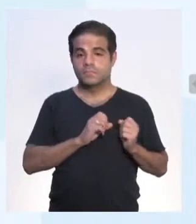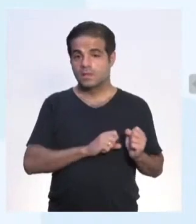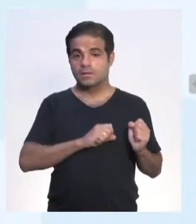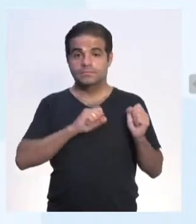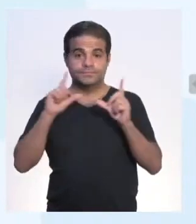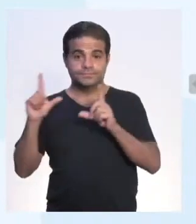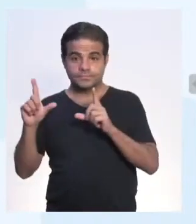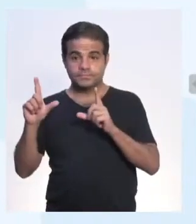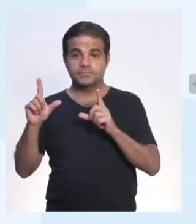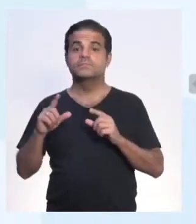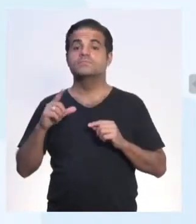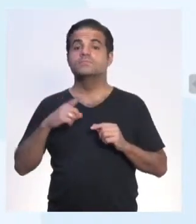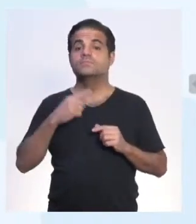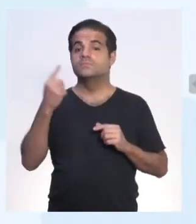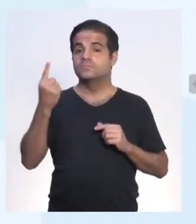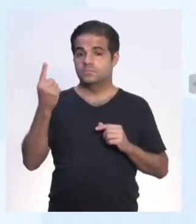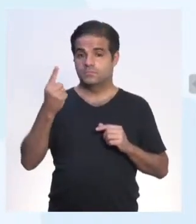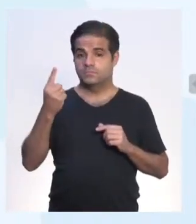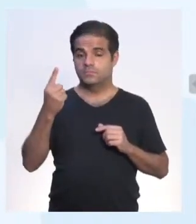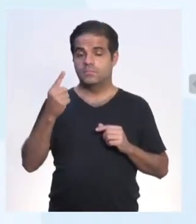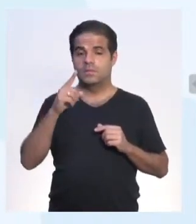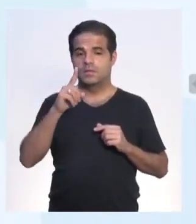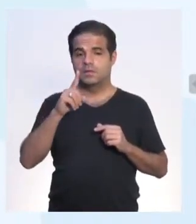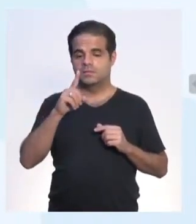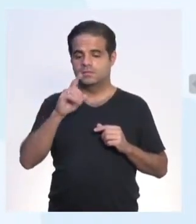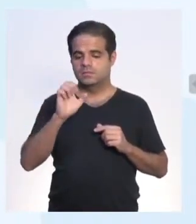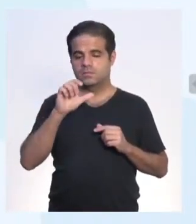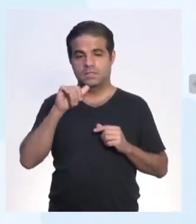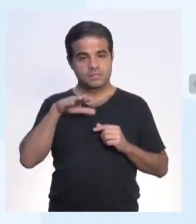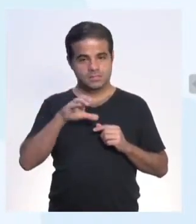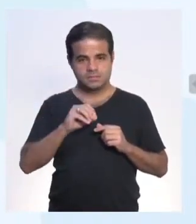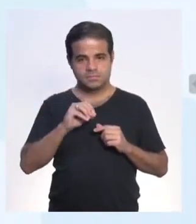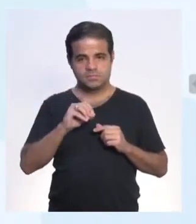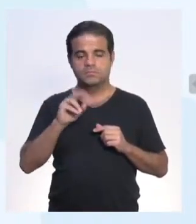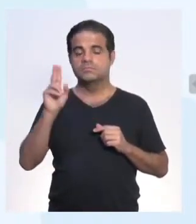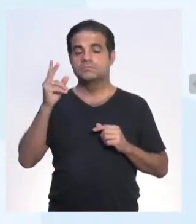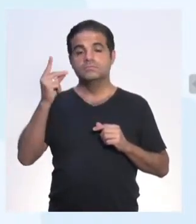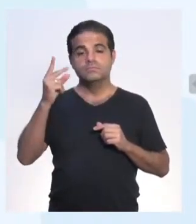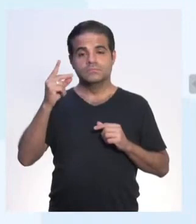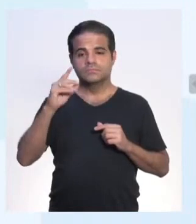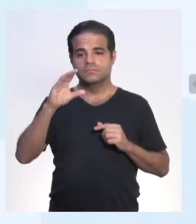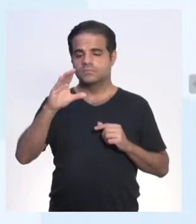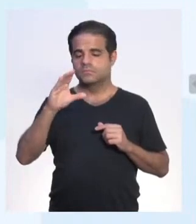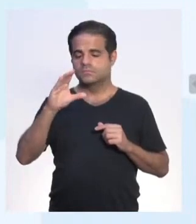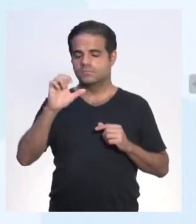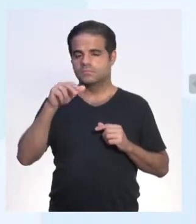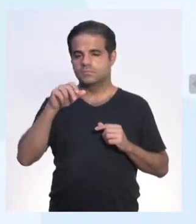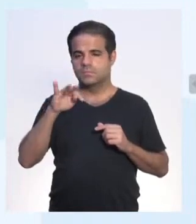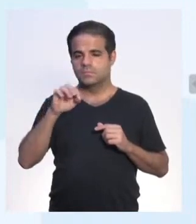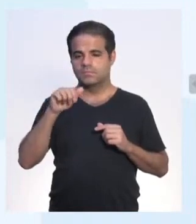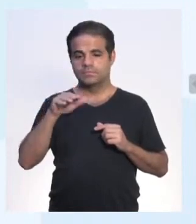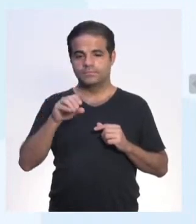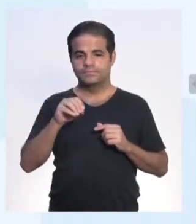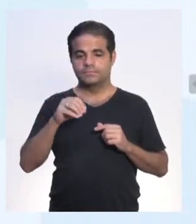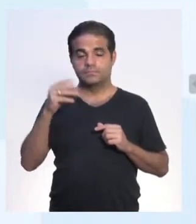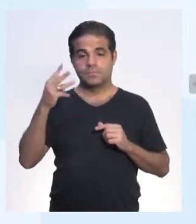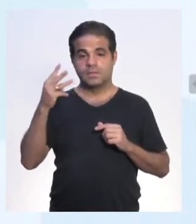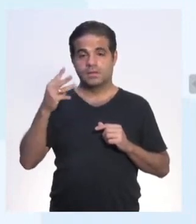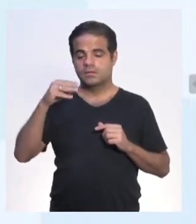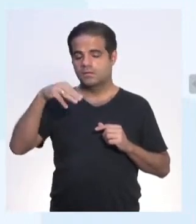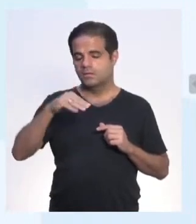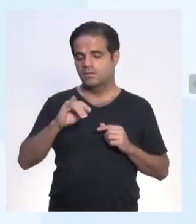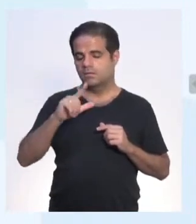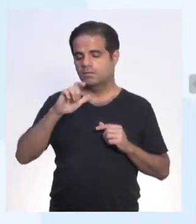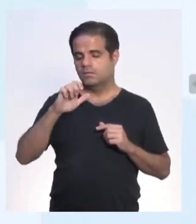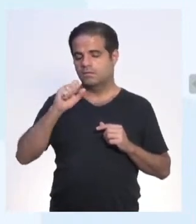da vírgula, o primeiro número é o décimo. O segundo é o centésimo. E o terceiro